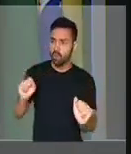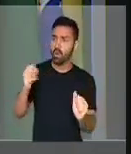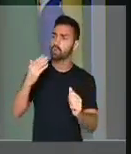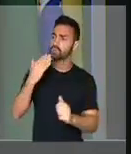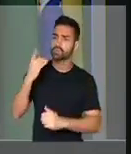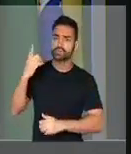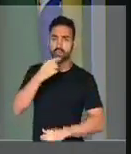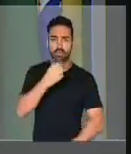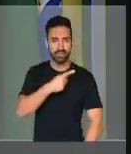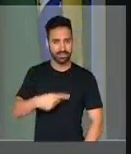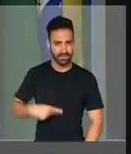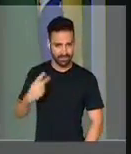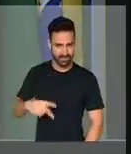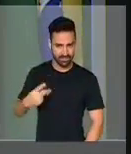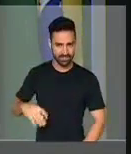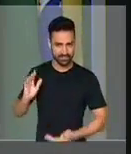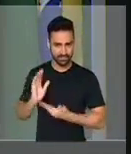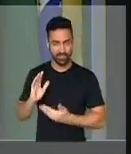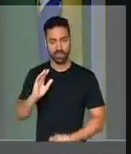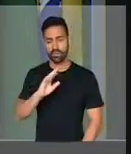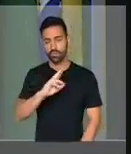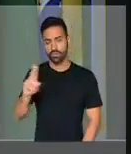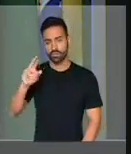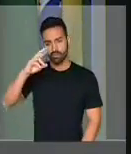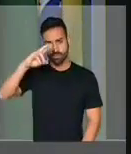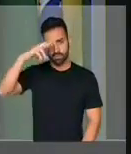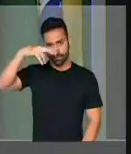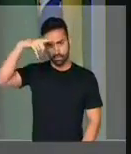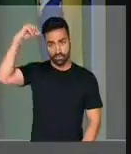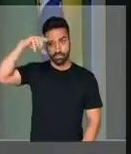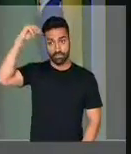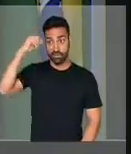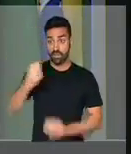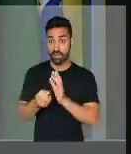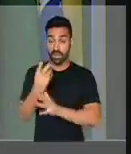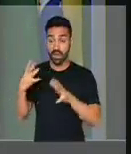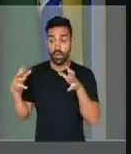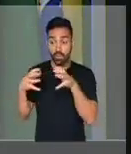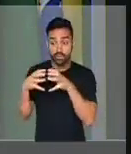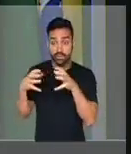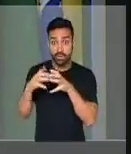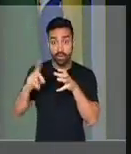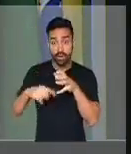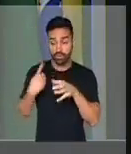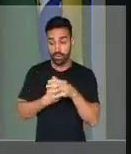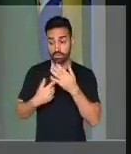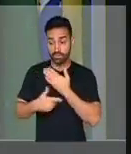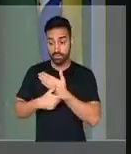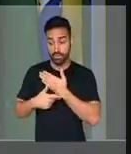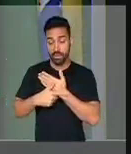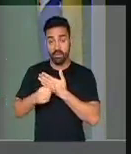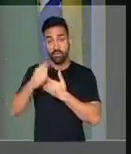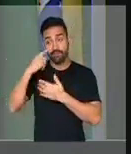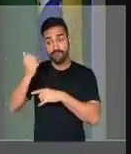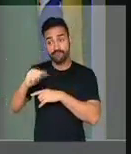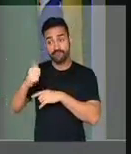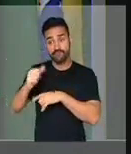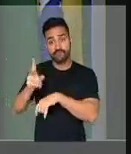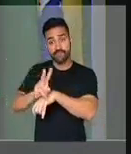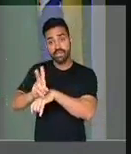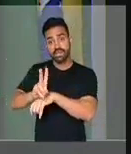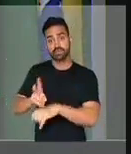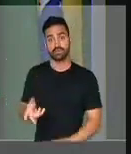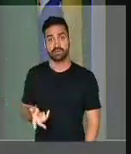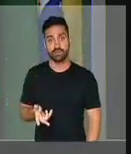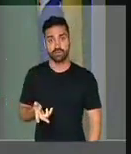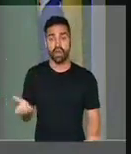pedir ao presidente Rodrigo criar uma comissão só para avaliar, que é o nosso papel fiscalizador.